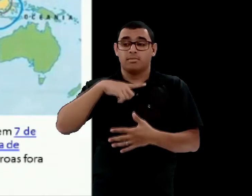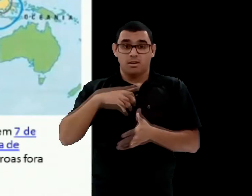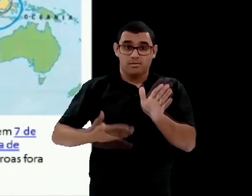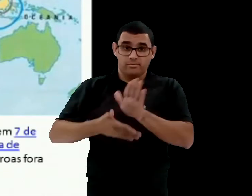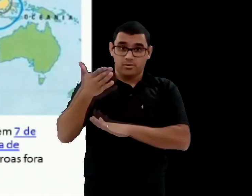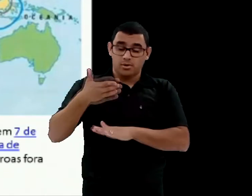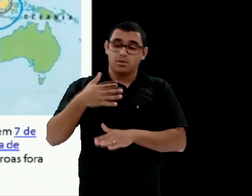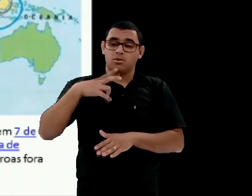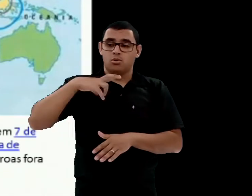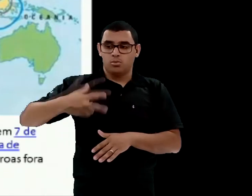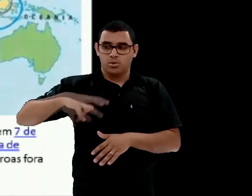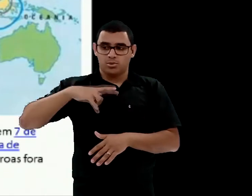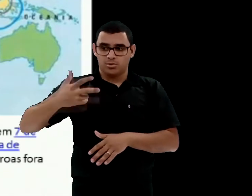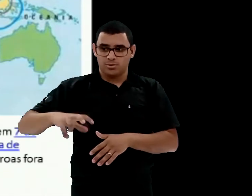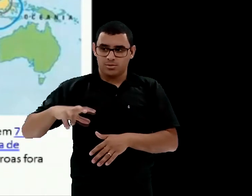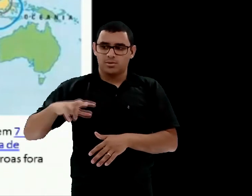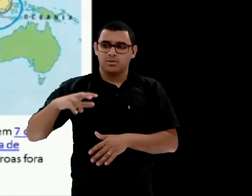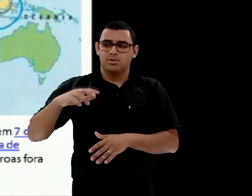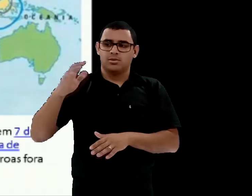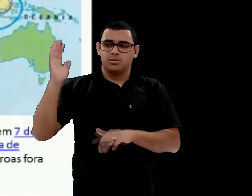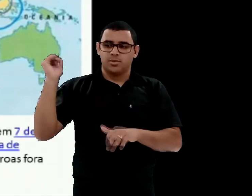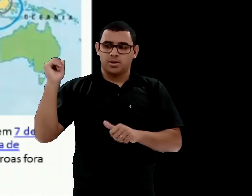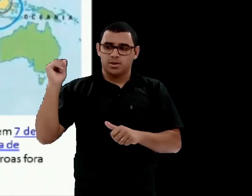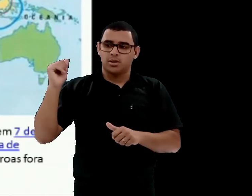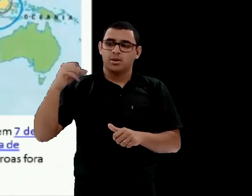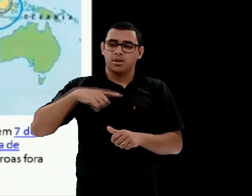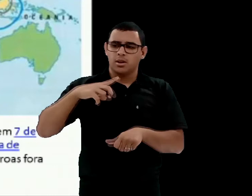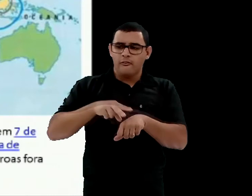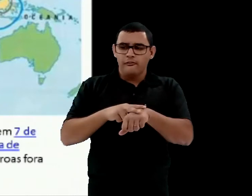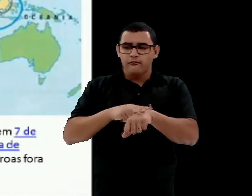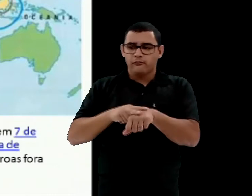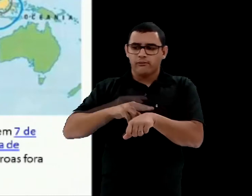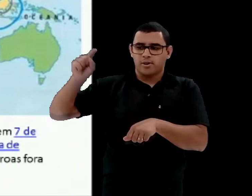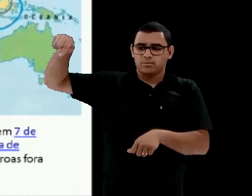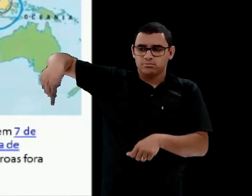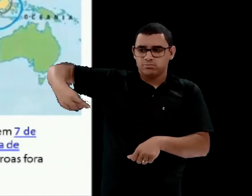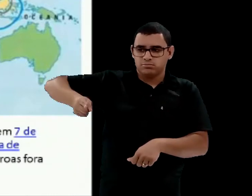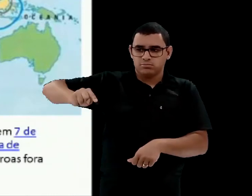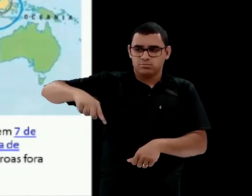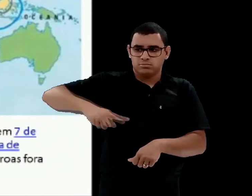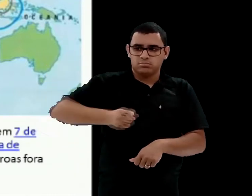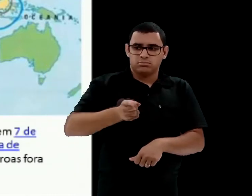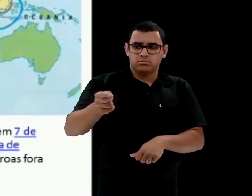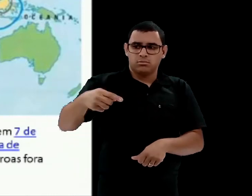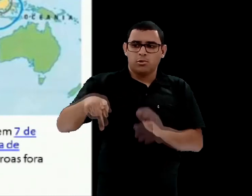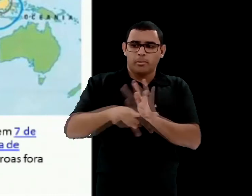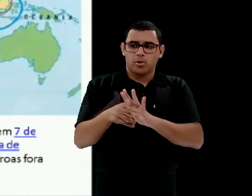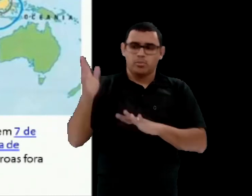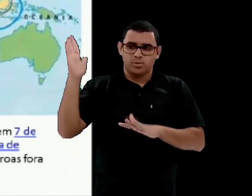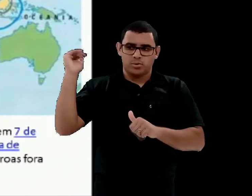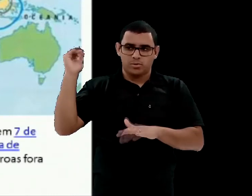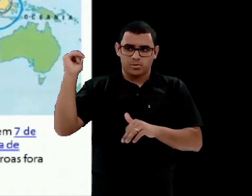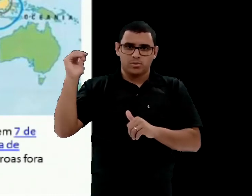dos portugueses e espanhóis, queria destacar a viagem que está com a seta verde. Essa foi uma viagem